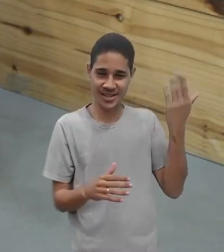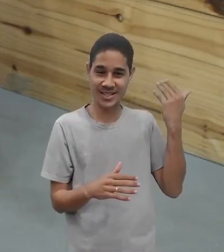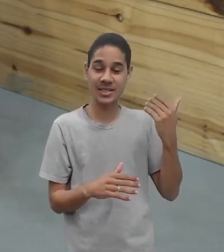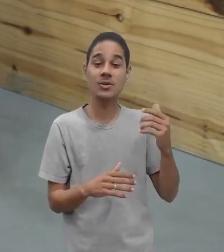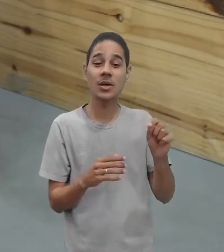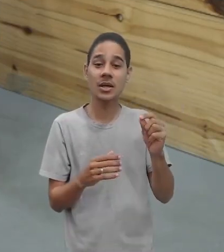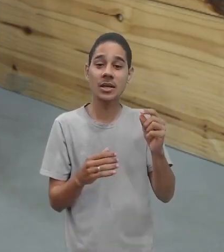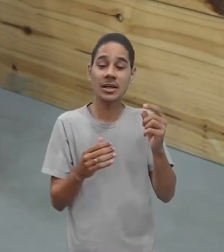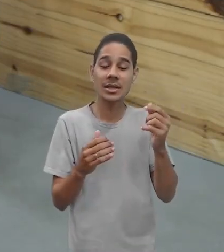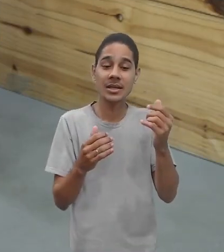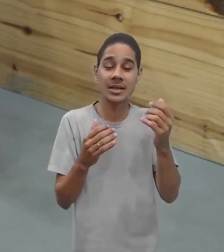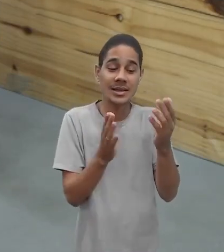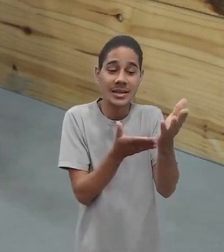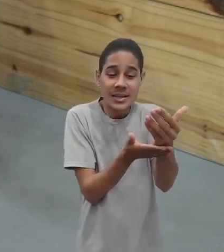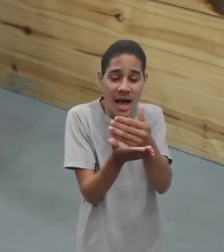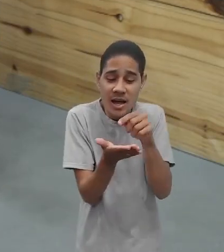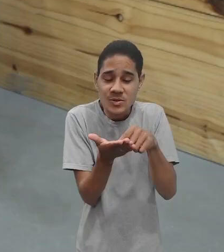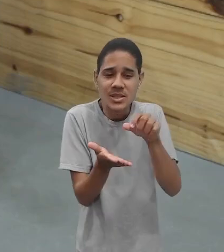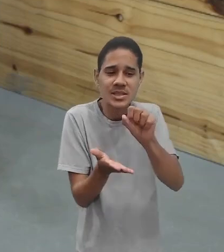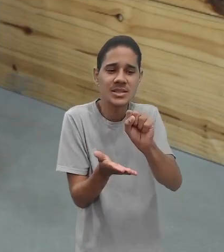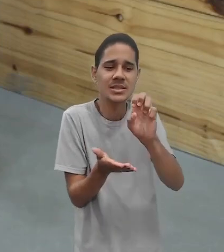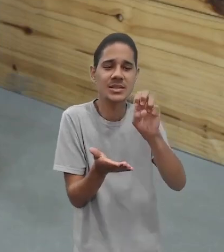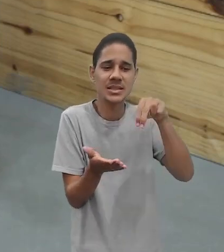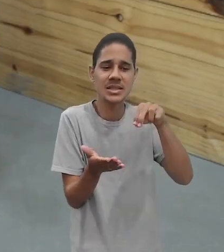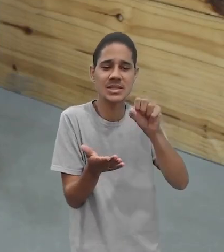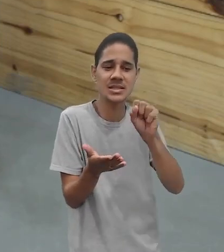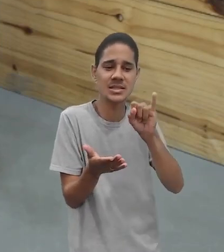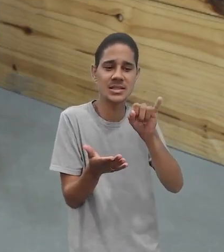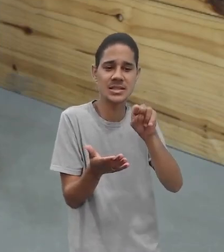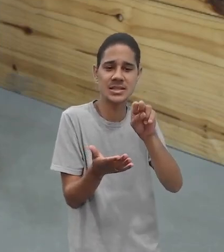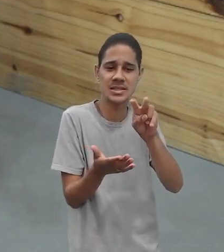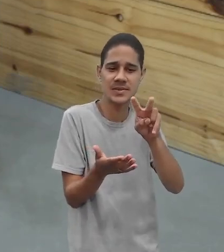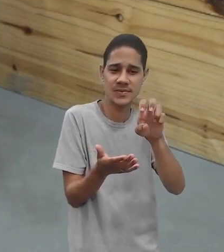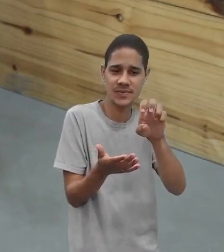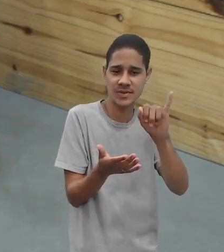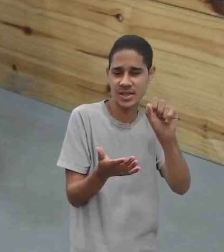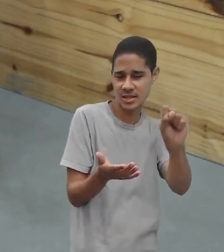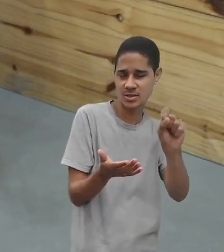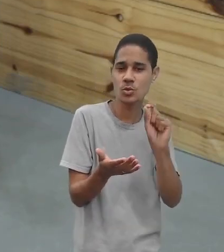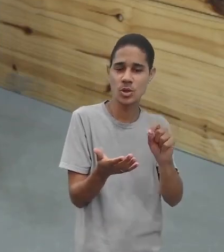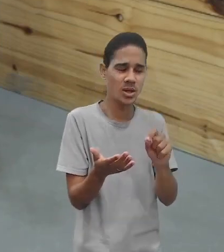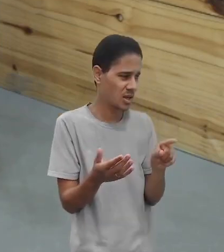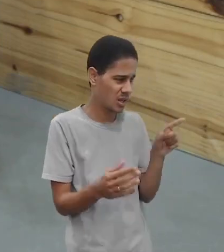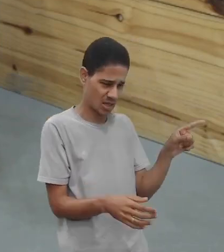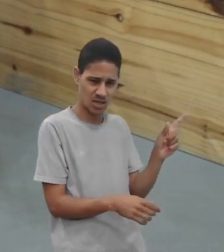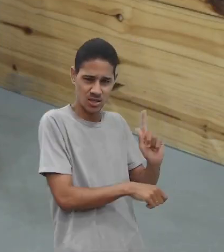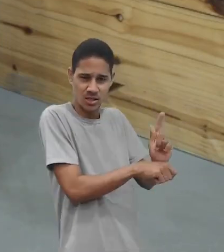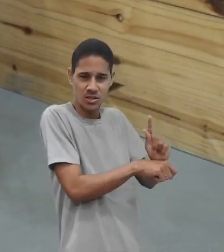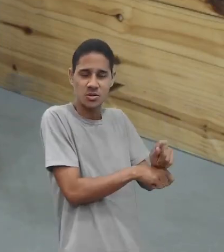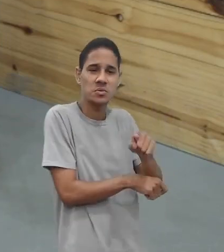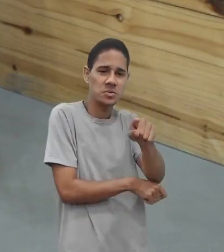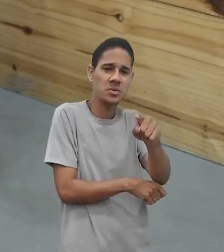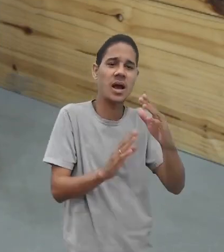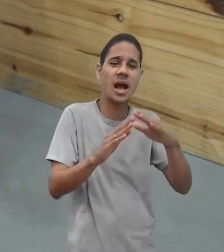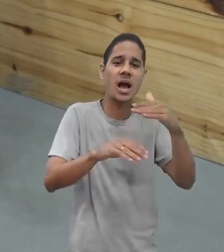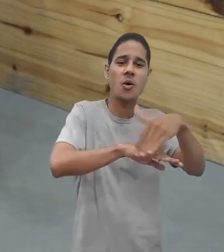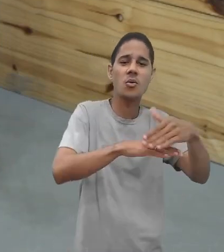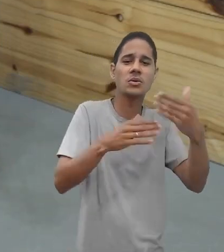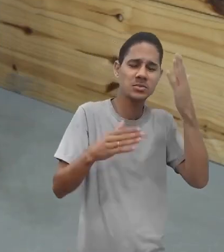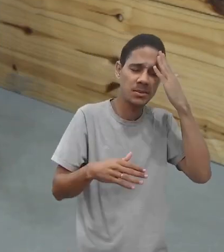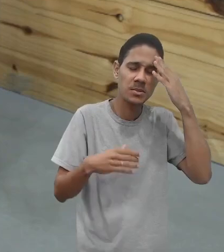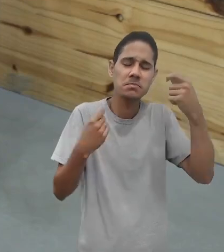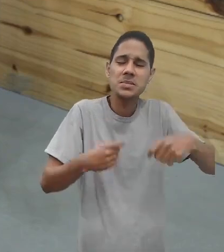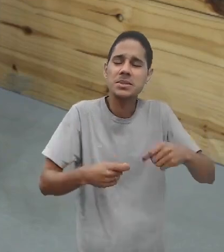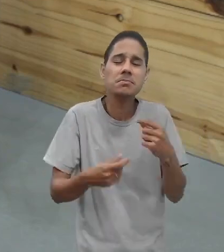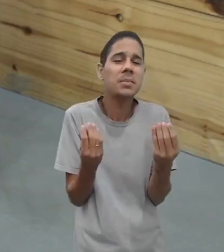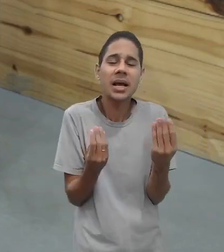dos dados sensíveis. São dados sensíveis. Por que o gestor precisa saber onde você mora? Não sei que algo aconteça, mas isso